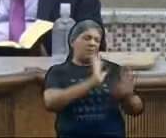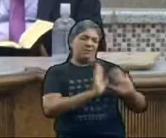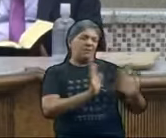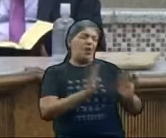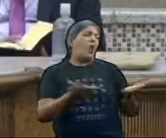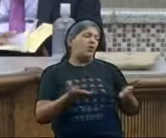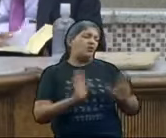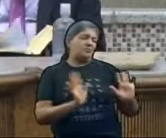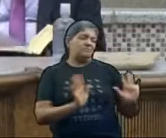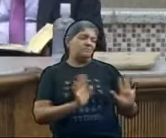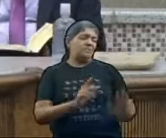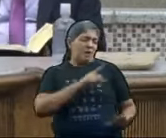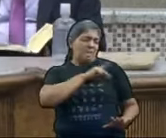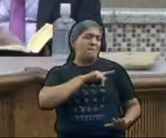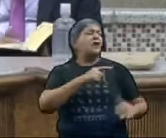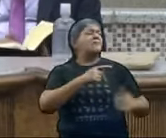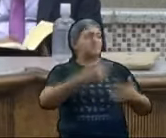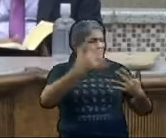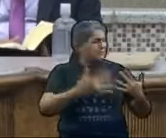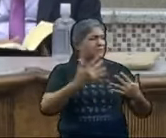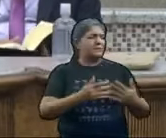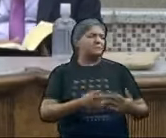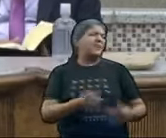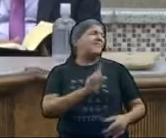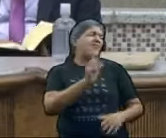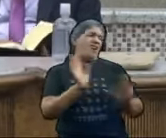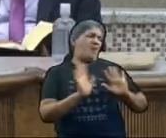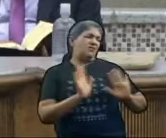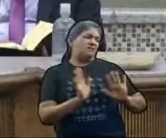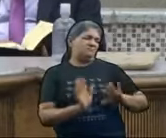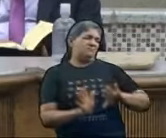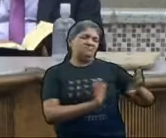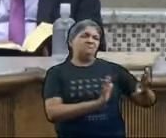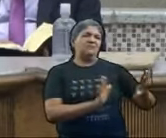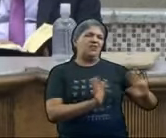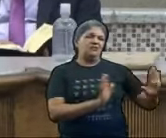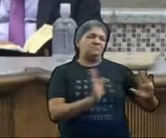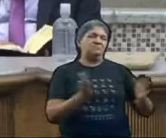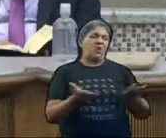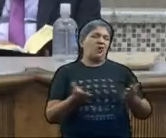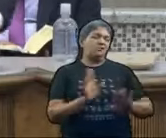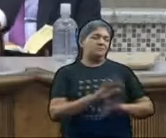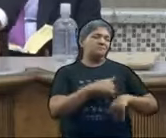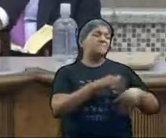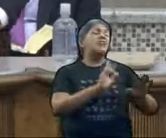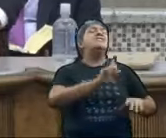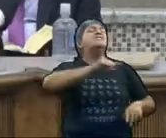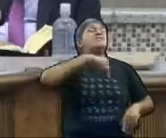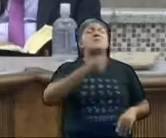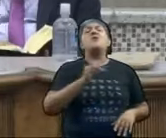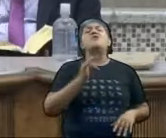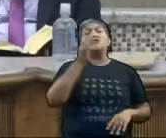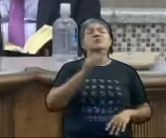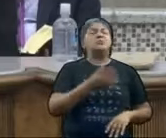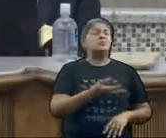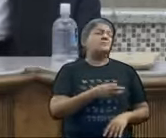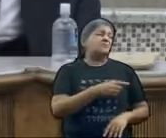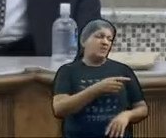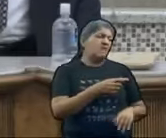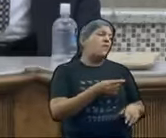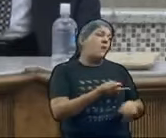dia como um testemunho lá em Atenas, o vivo evangelho do Cristo ressuscitado. E diz,